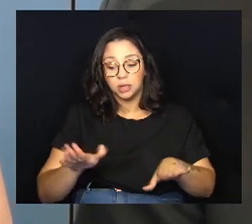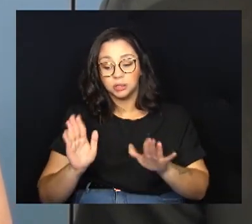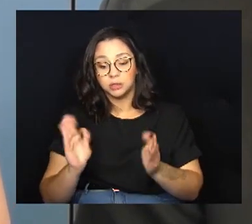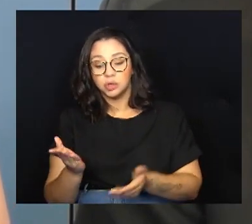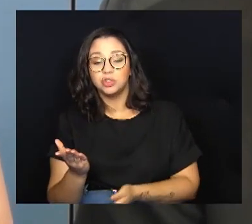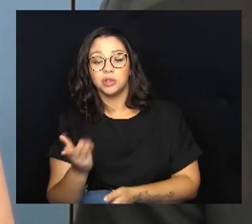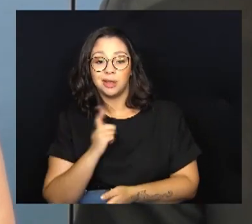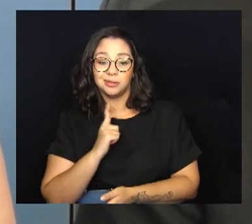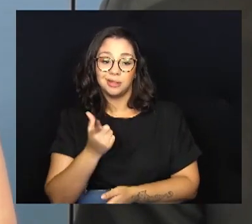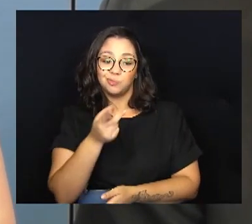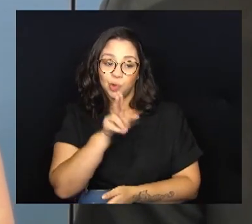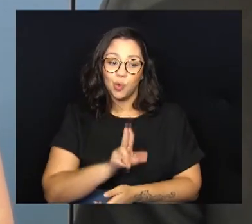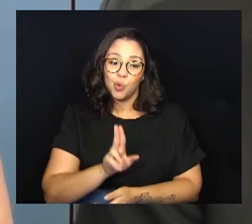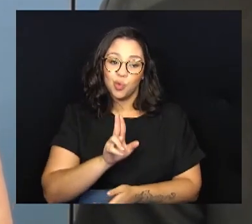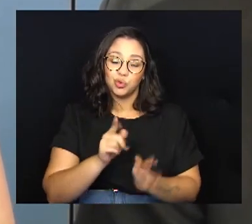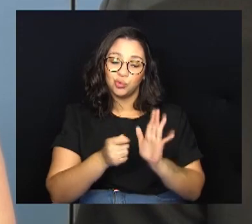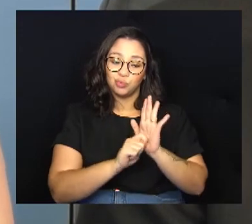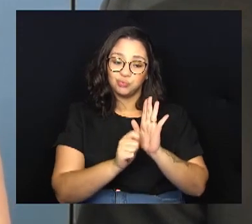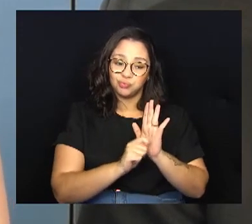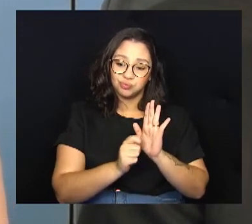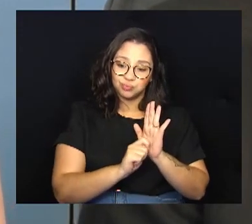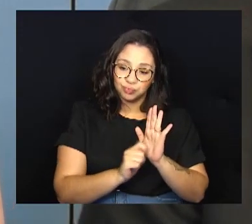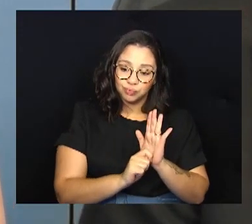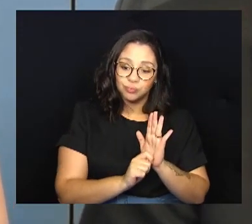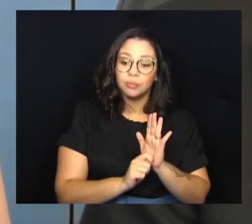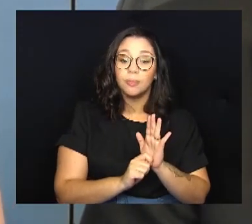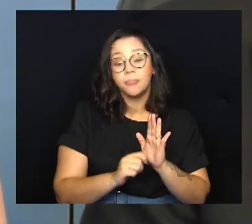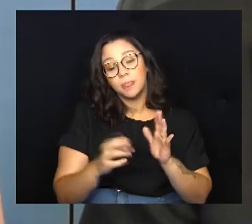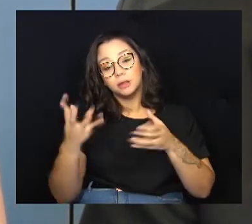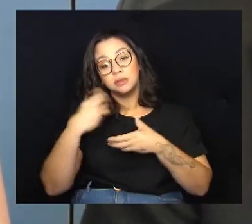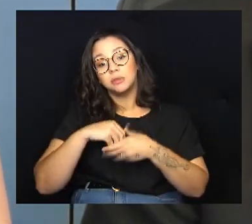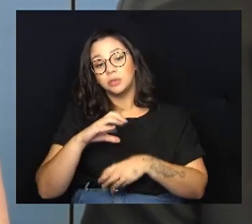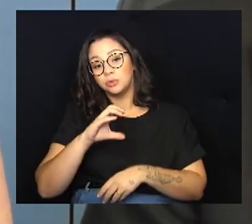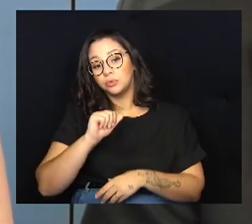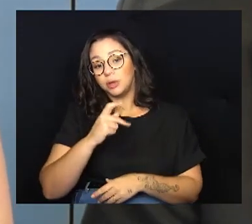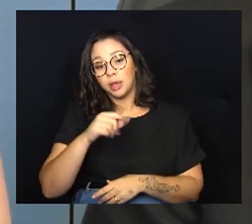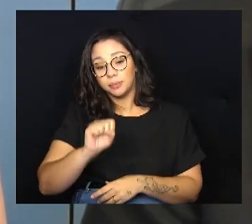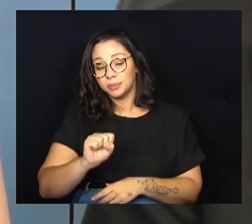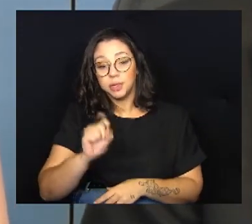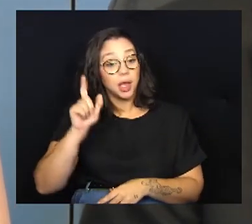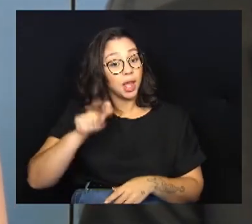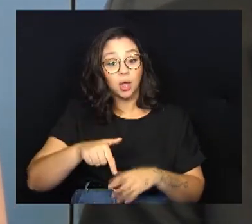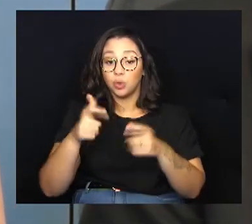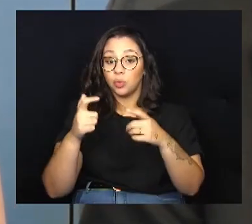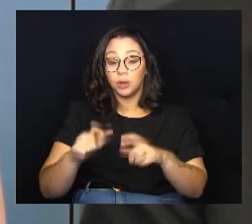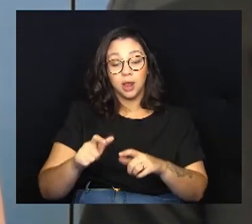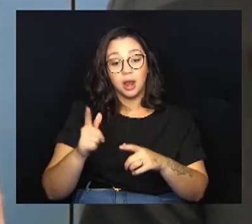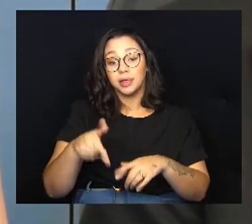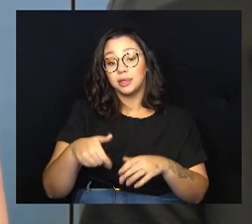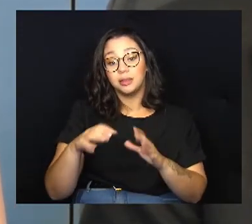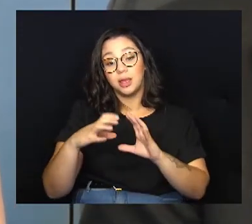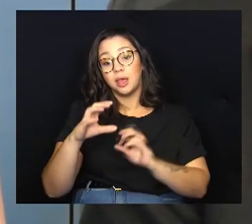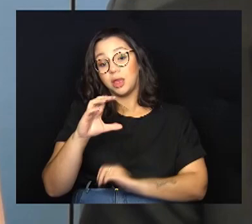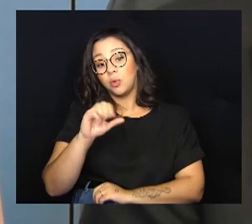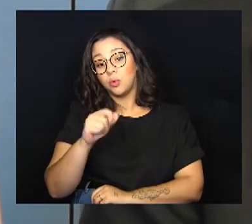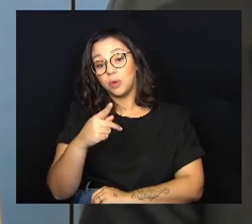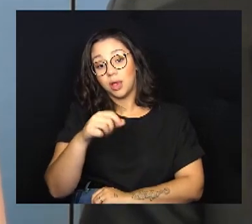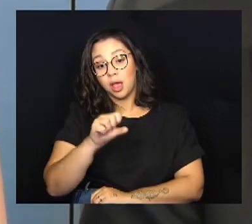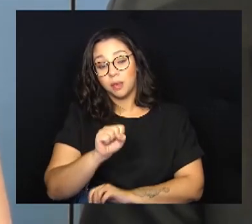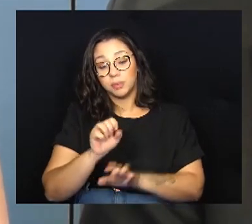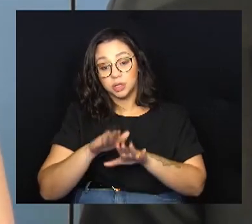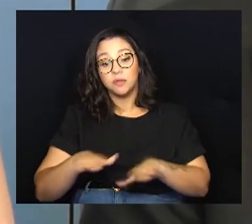ter, mas que infelizmente no nosso país ainda não tem. Tá certo. Então, e você que assiste ao Questão de Ordem, pode, a